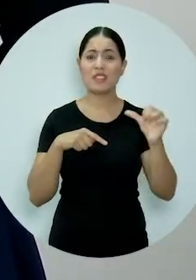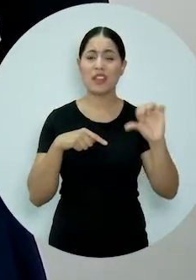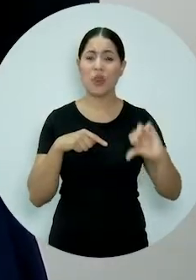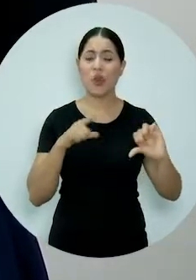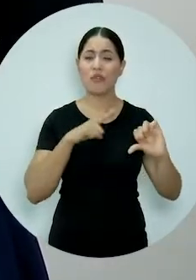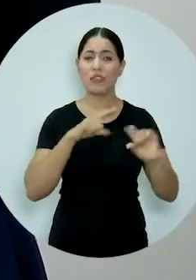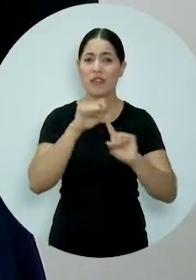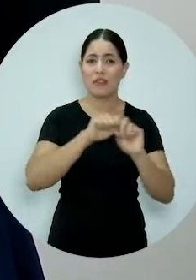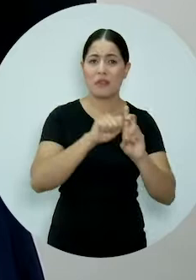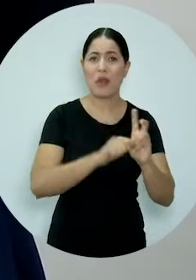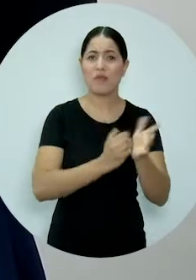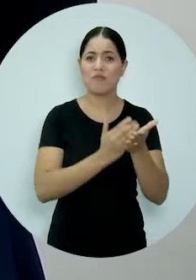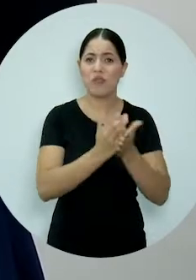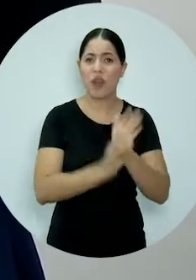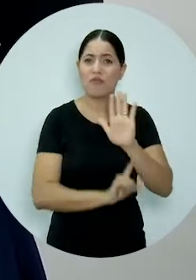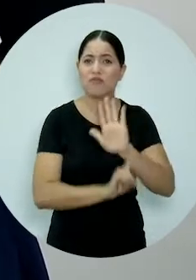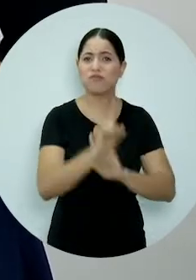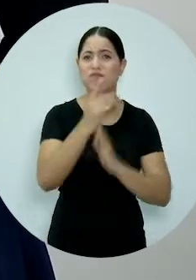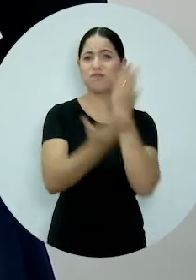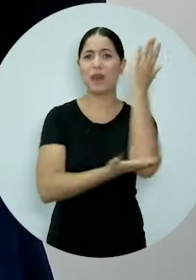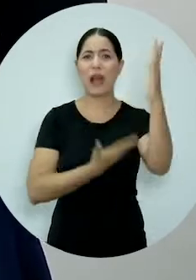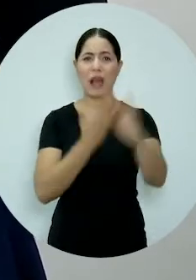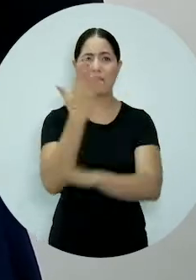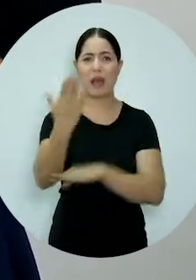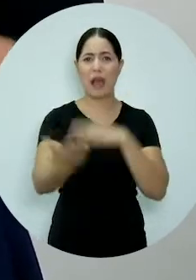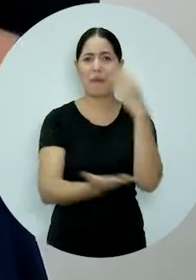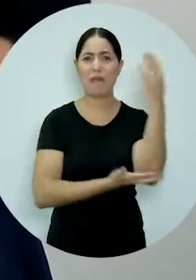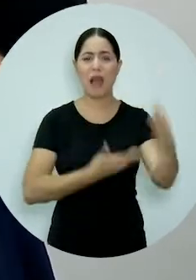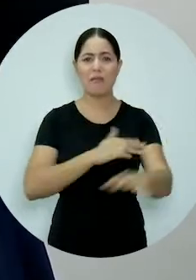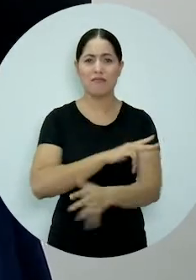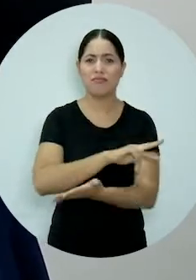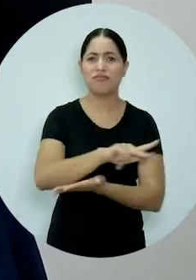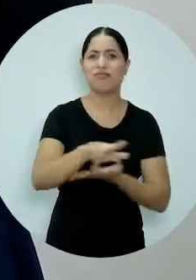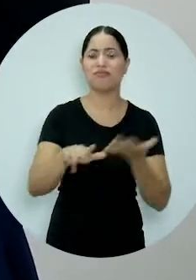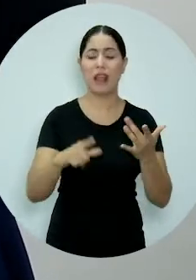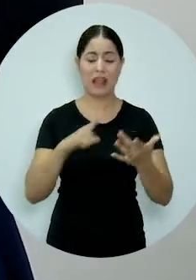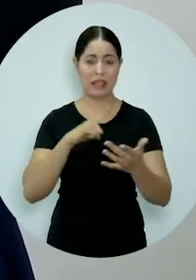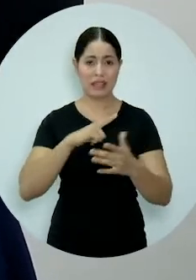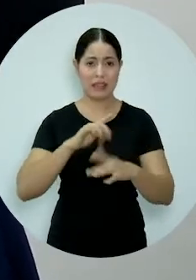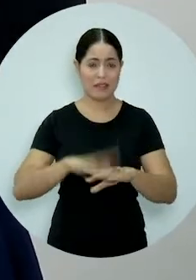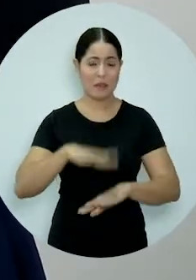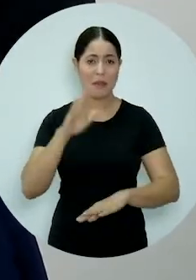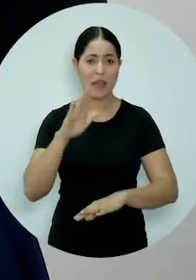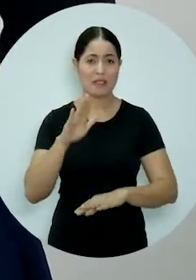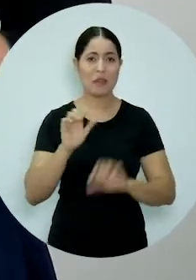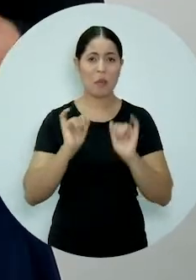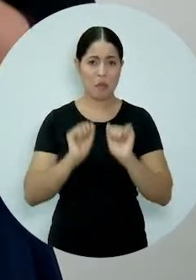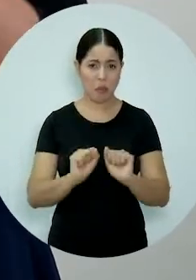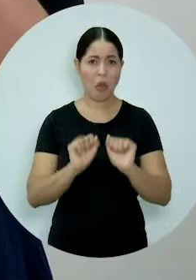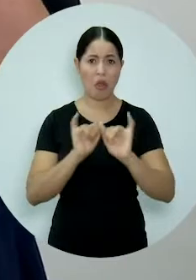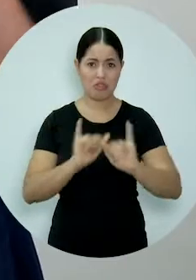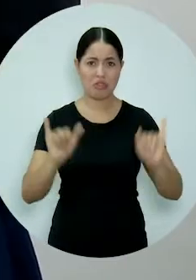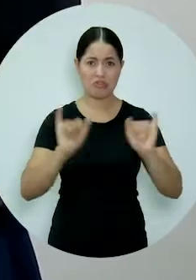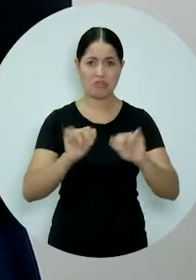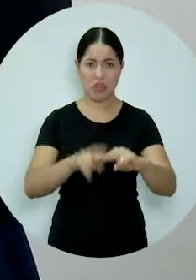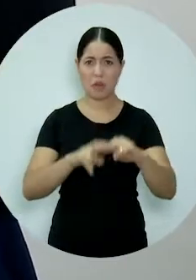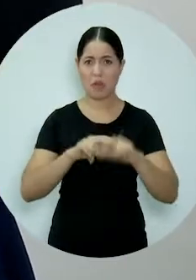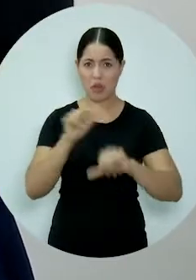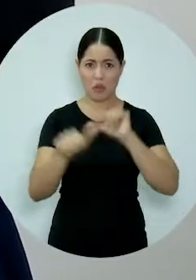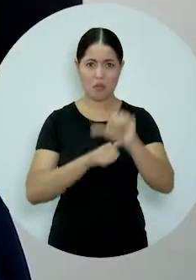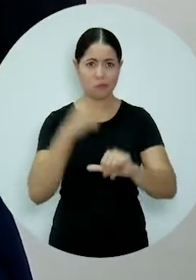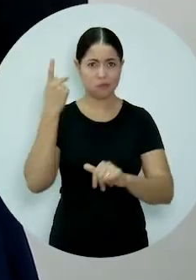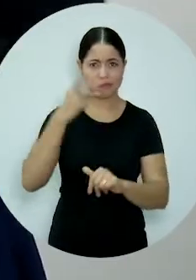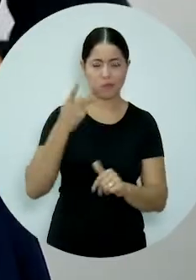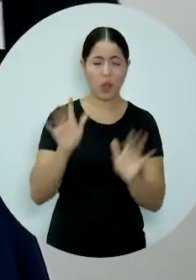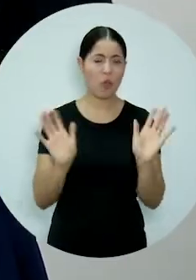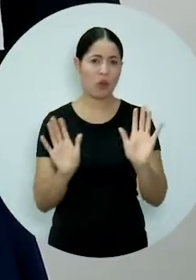de 2019, os primeiros meses aí impulsionaram um aumento no desmatamento. A gente pode falar que foi por causa da mudança que